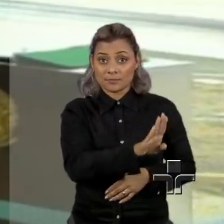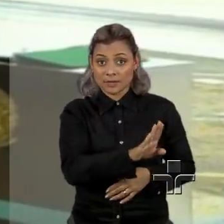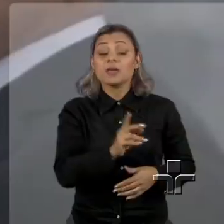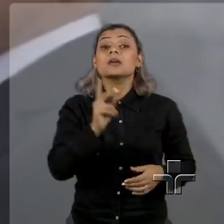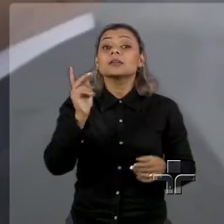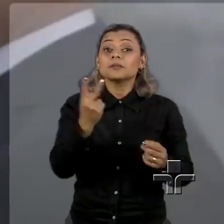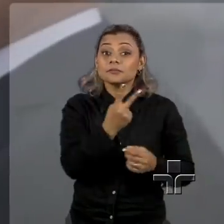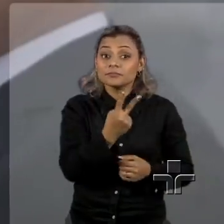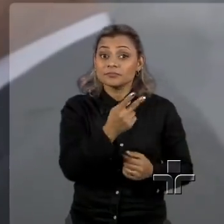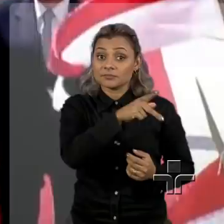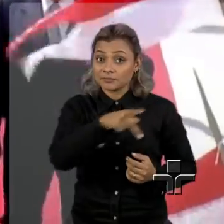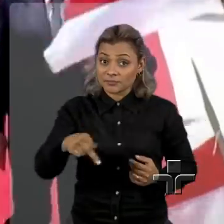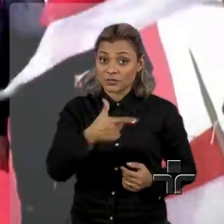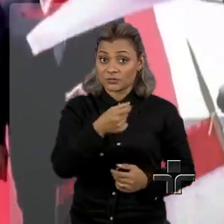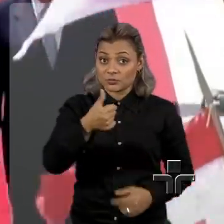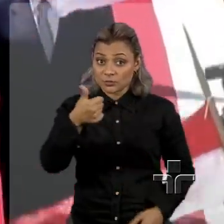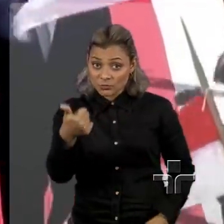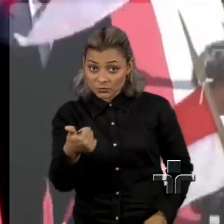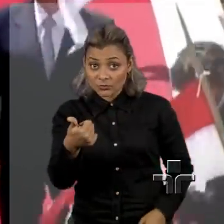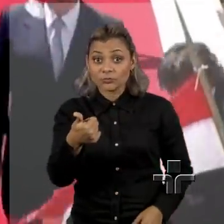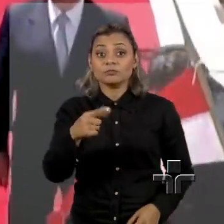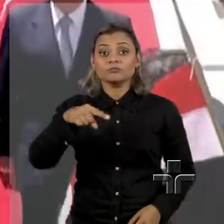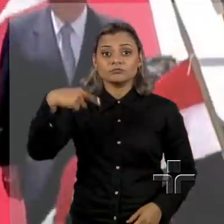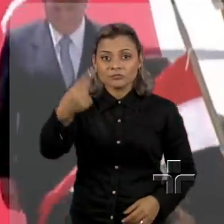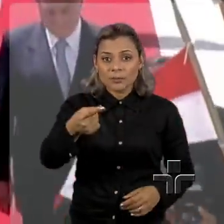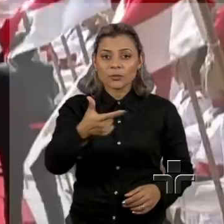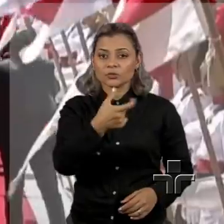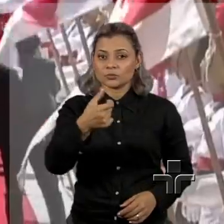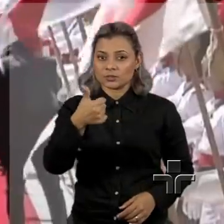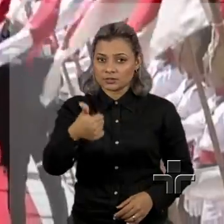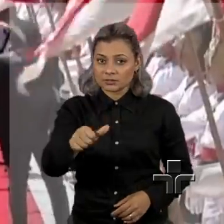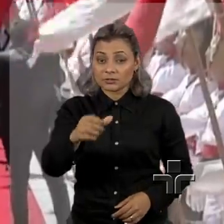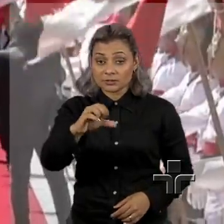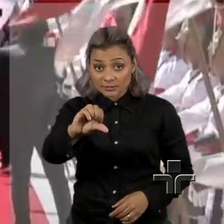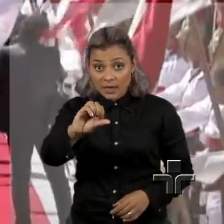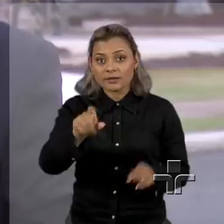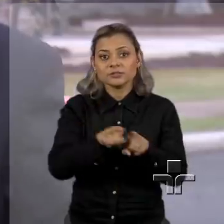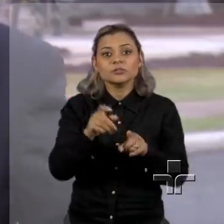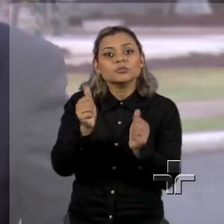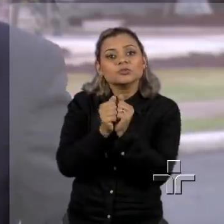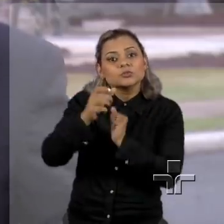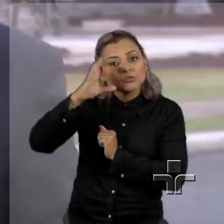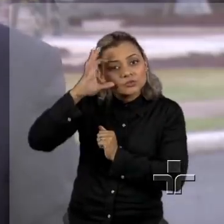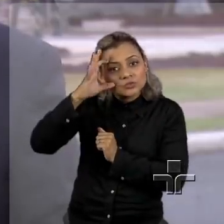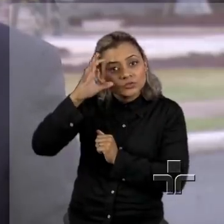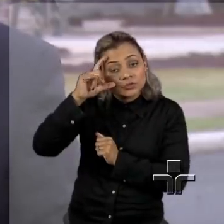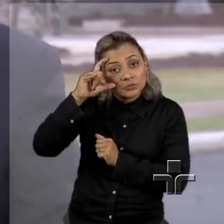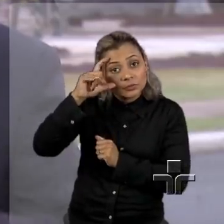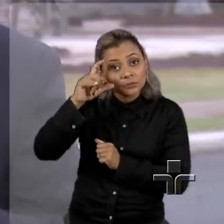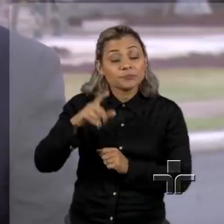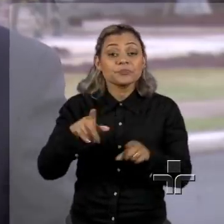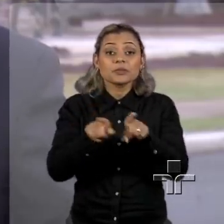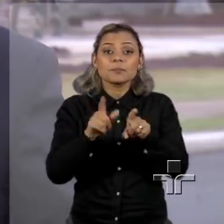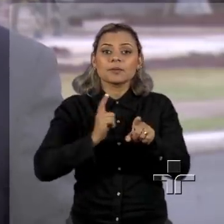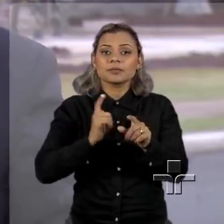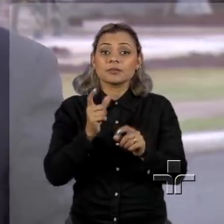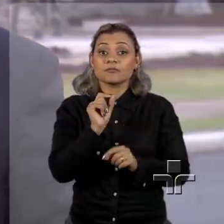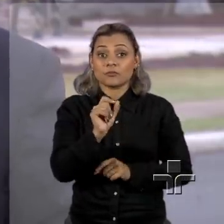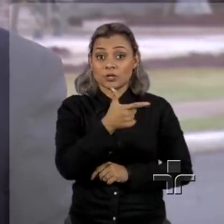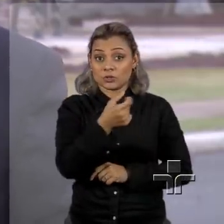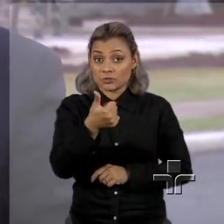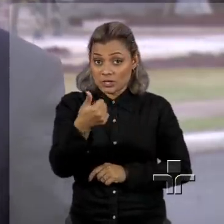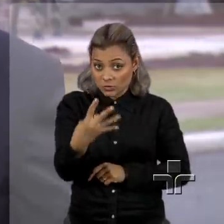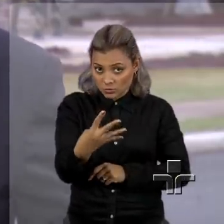da República em 2010, foi reeleito na chapa de Dilma Rousseff 4 anos depois. A crise política que resultou no impeachment da